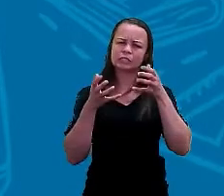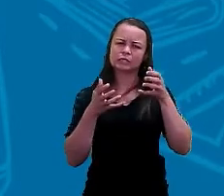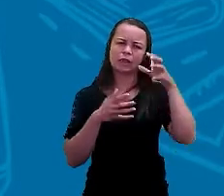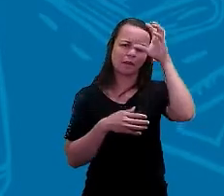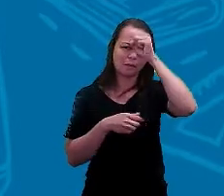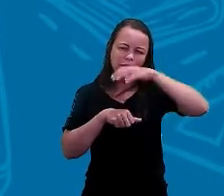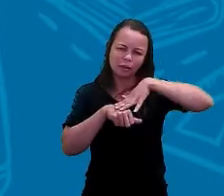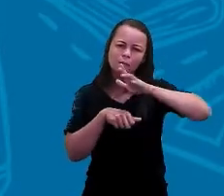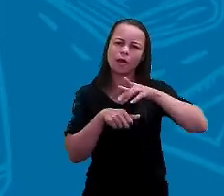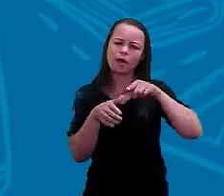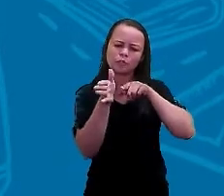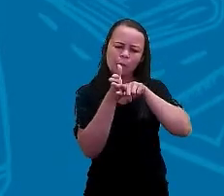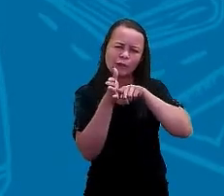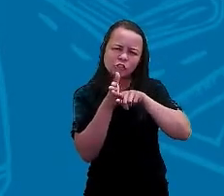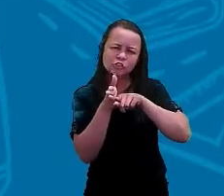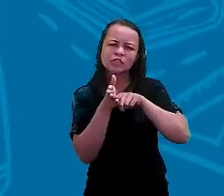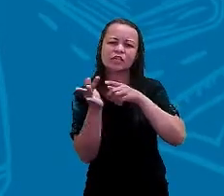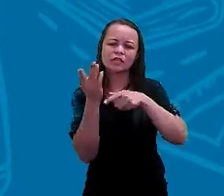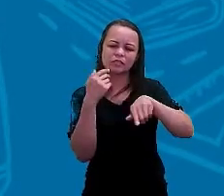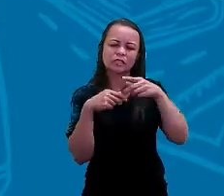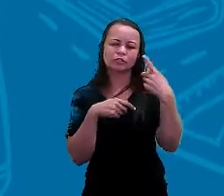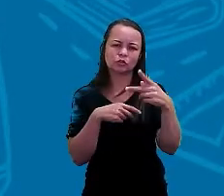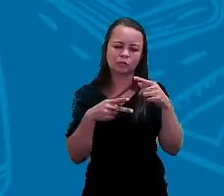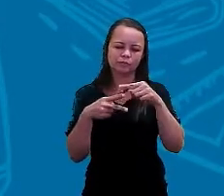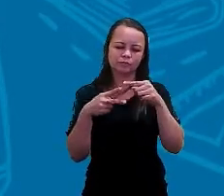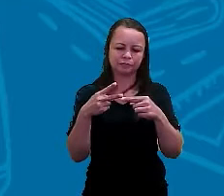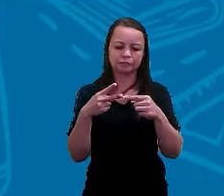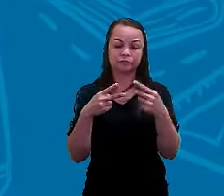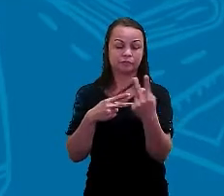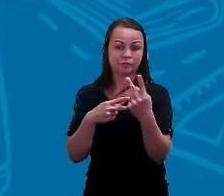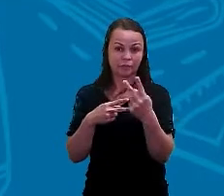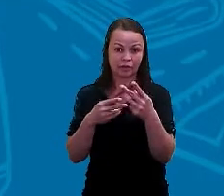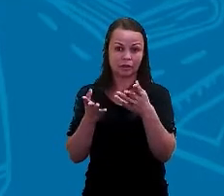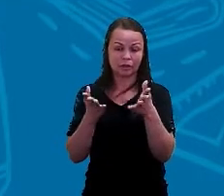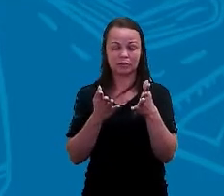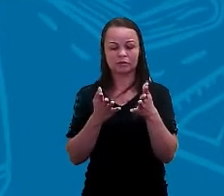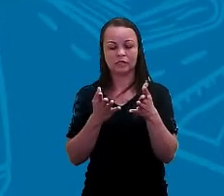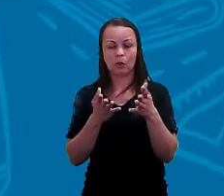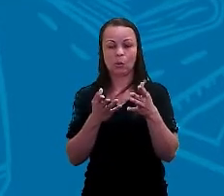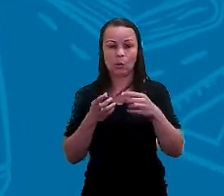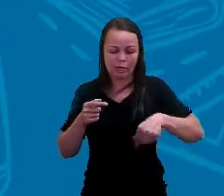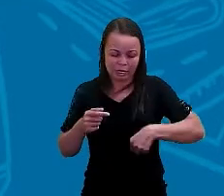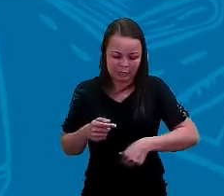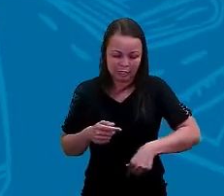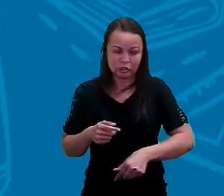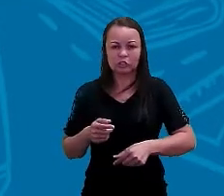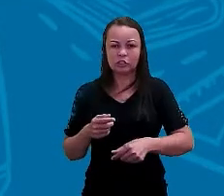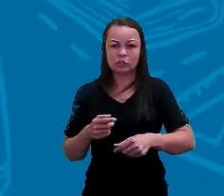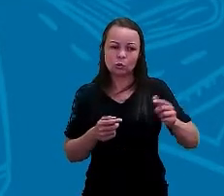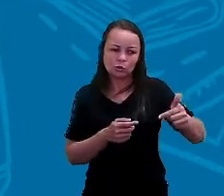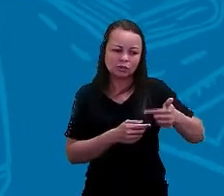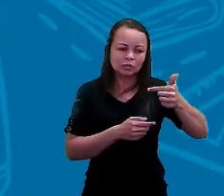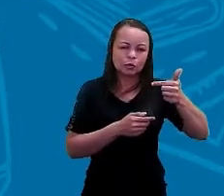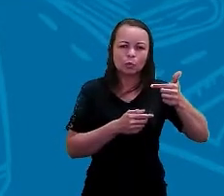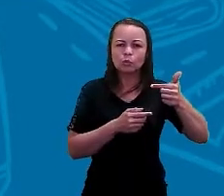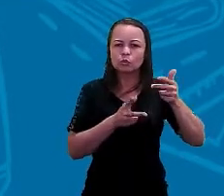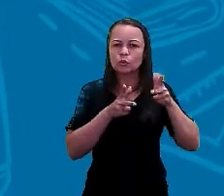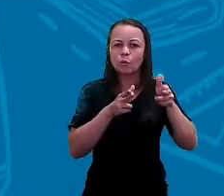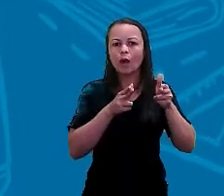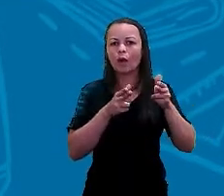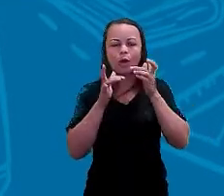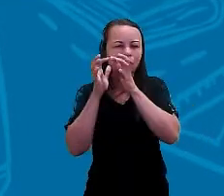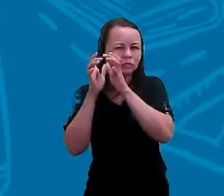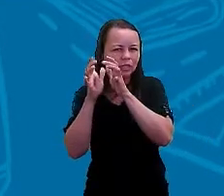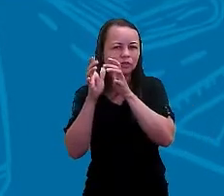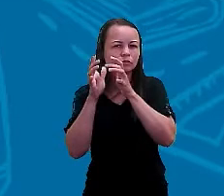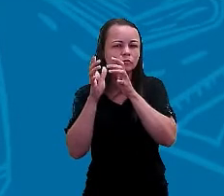sobre essa temática. O intestino, nosso segundo cérebro. Você vai ver que tem informações muito, mas muito pertinentes e valiosíssimas